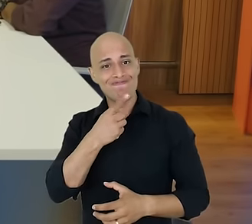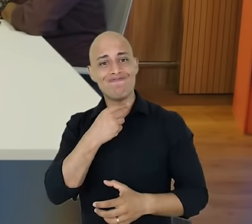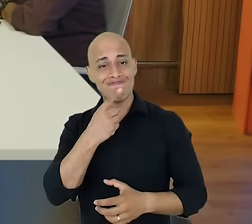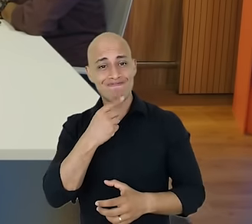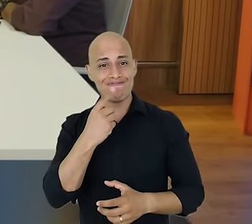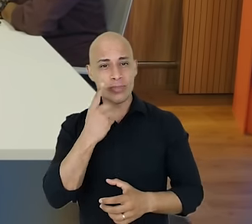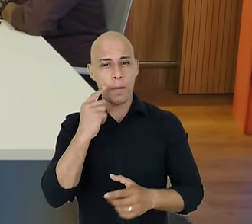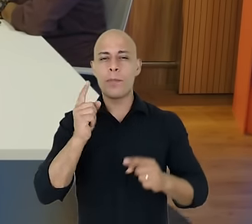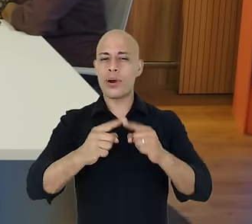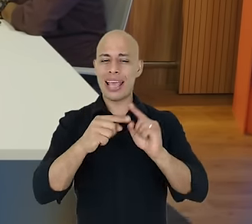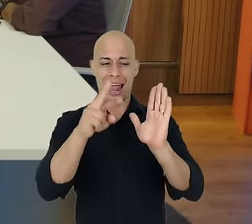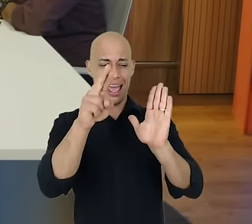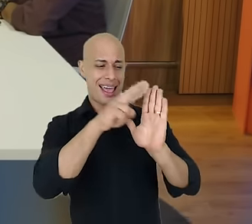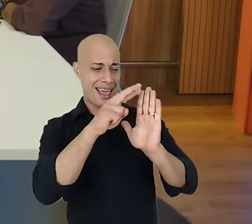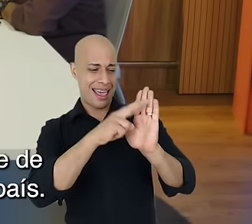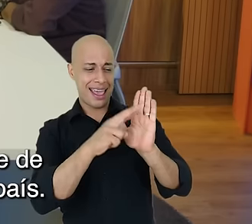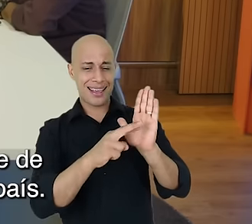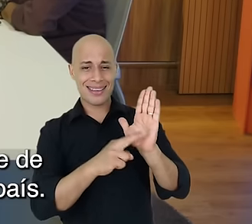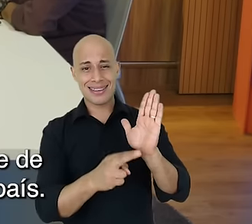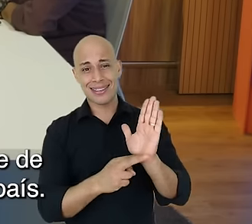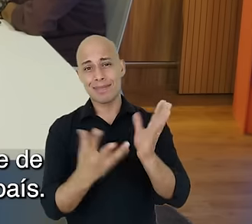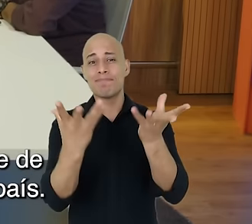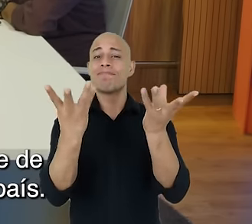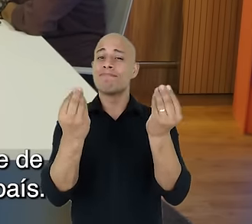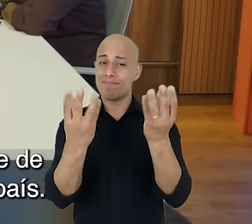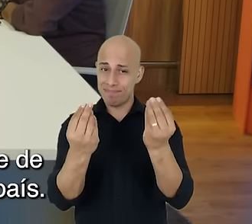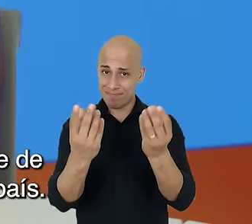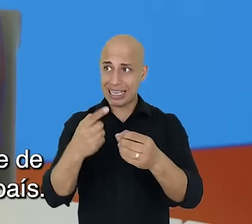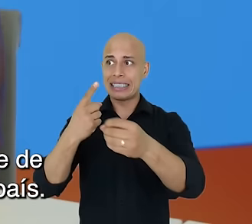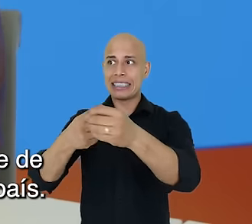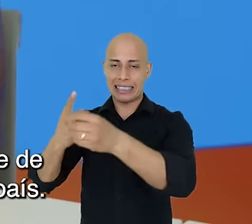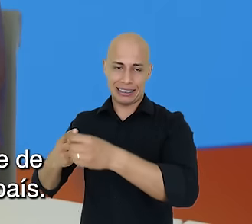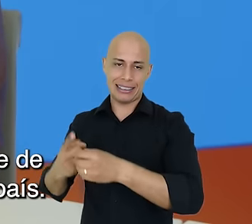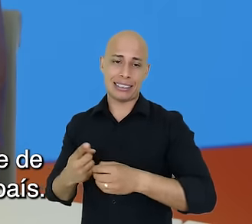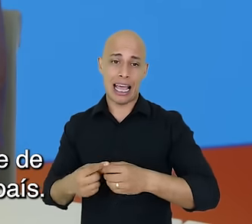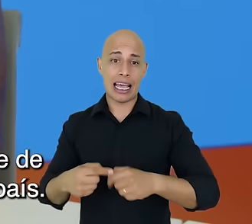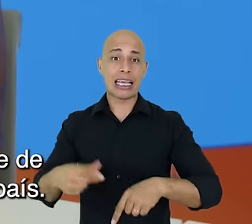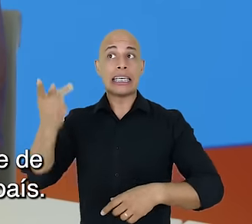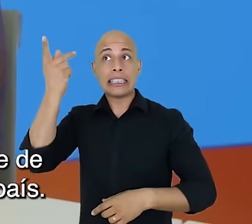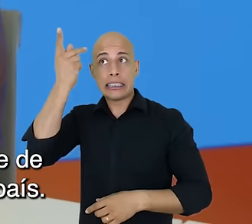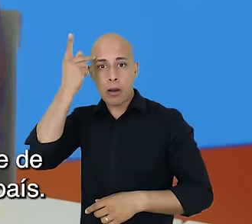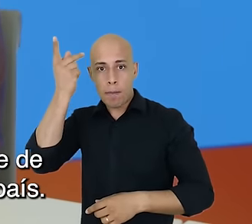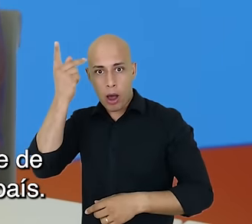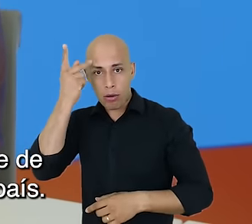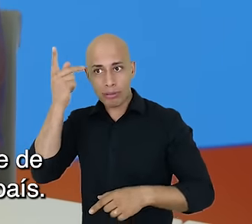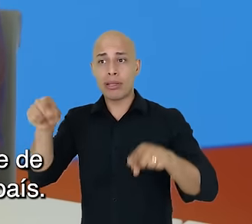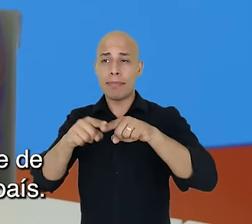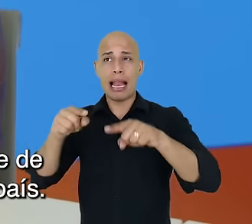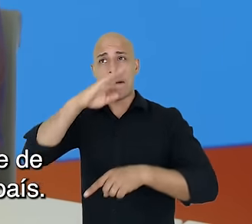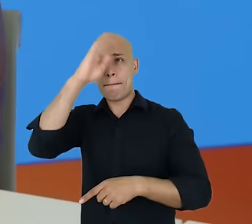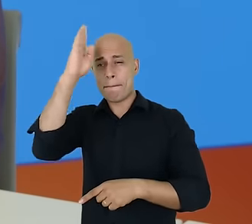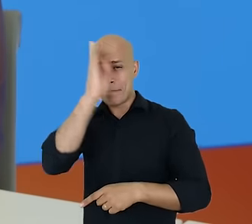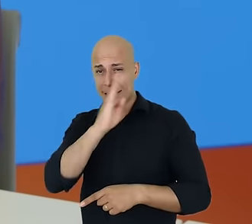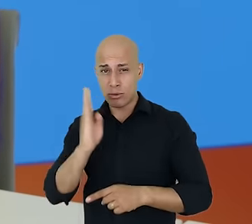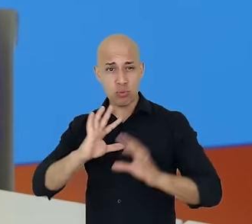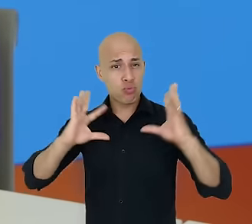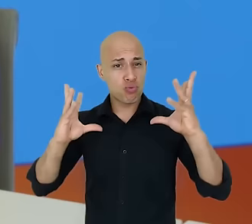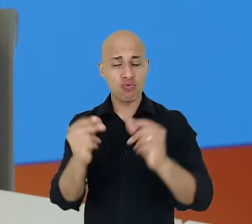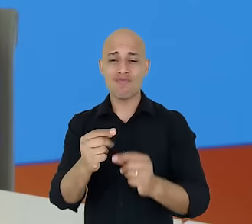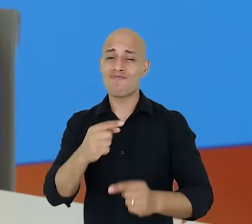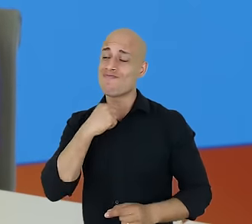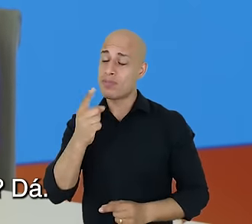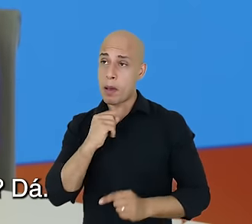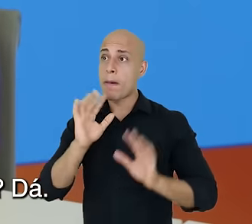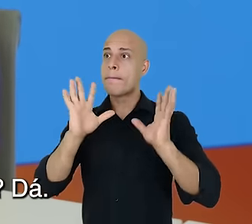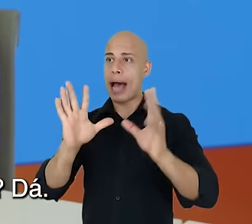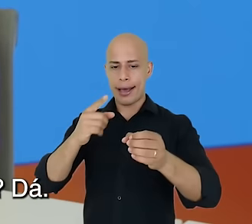as regras de todos todas as cidades nem de todas a cidad de São Paulo e nem todas as cidades do país né mas tem muita